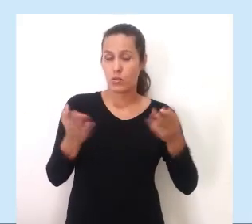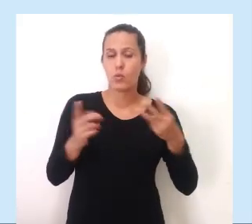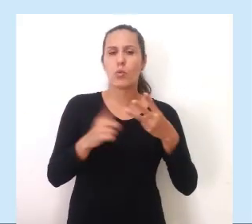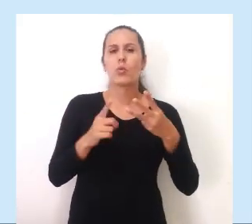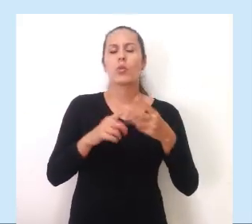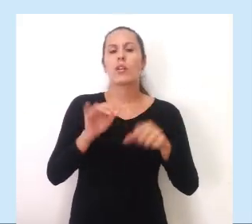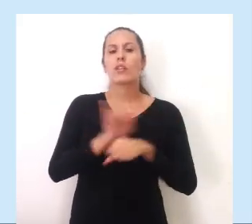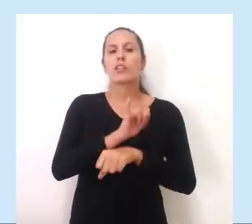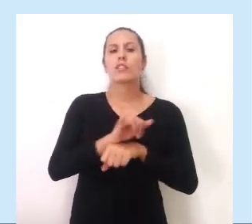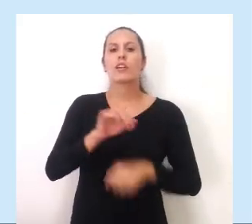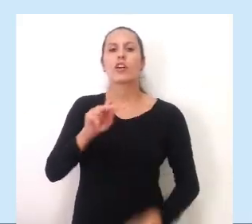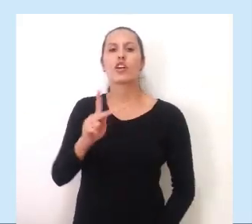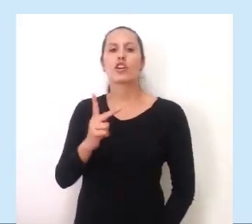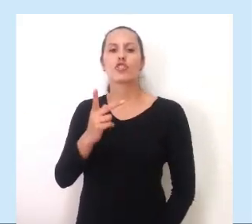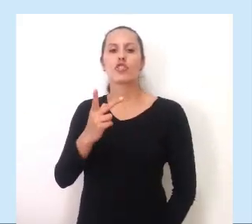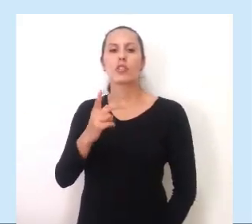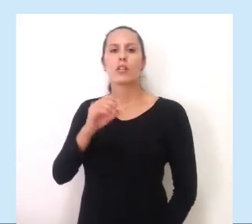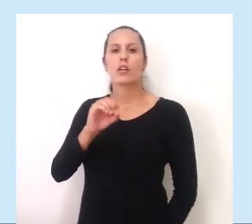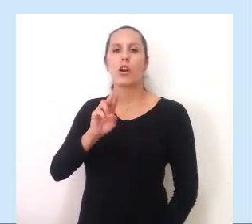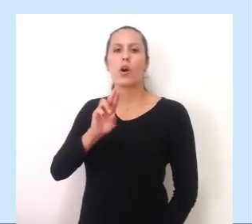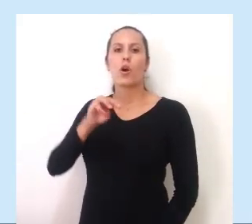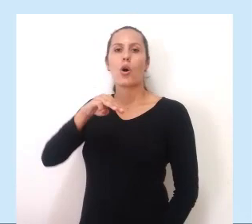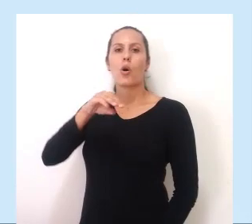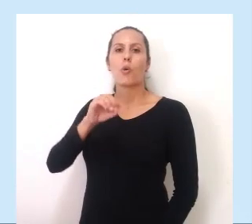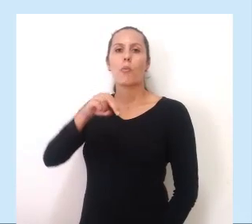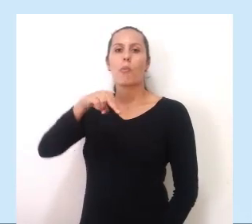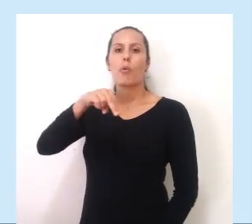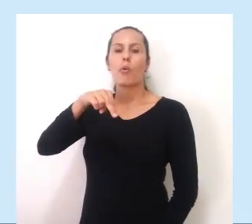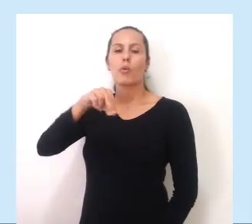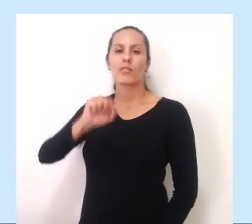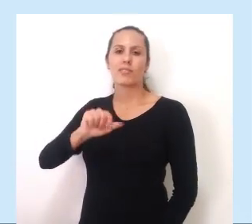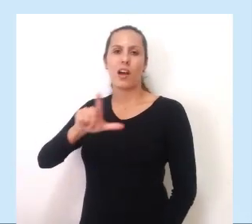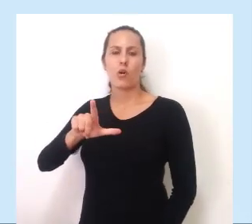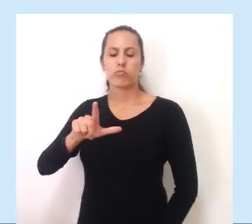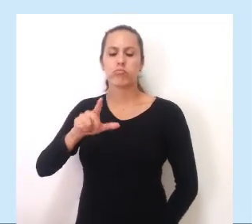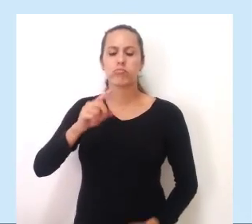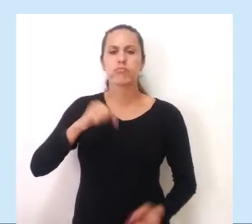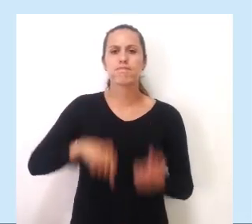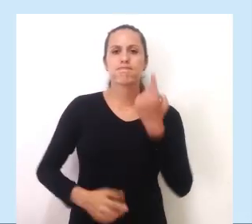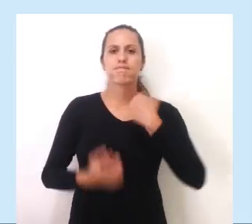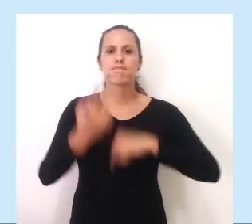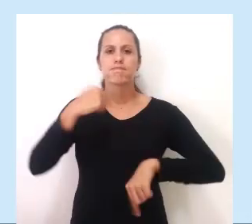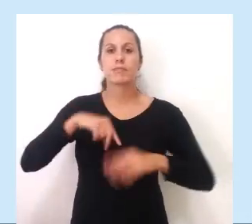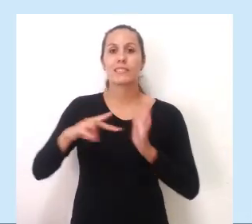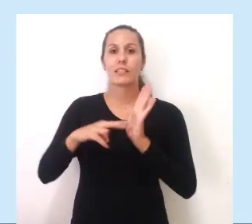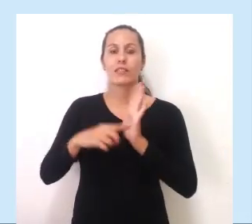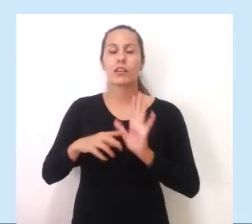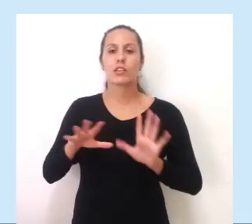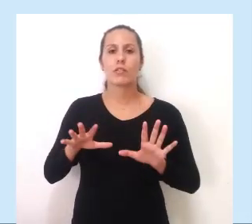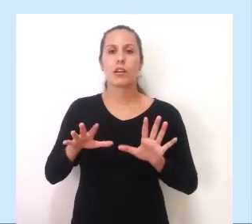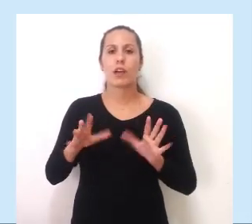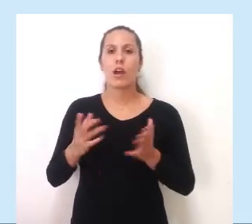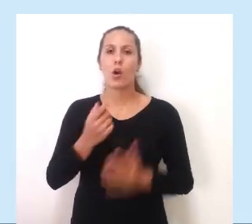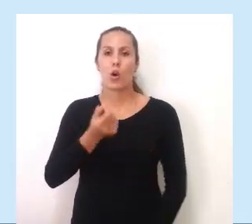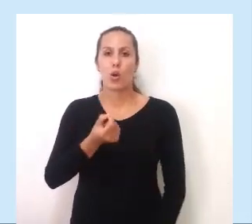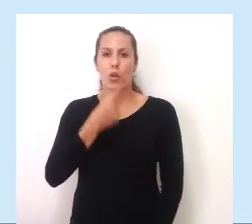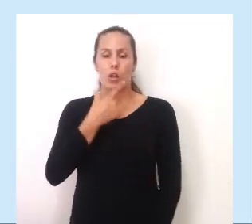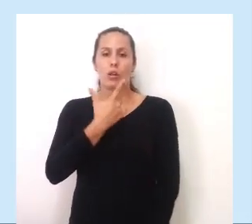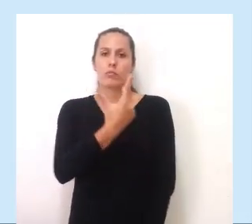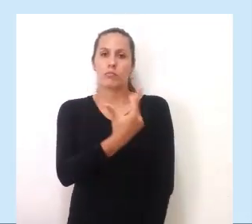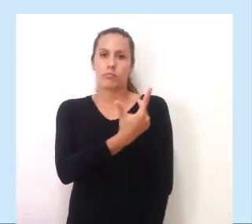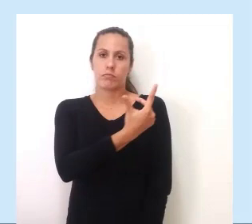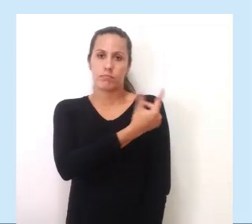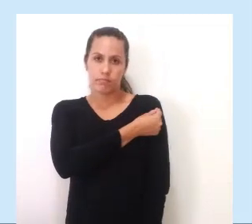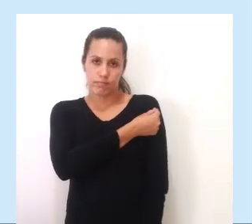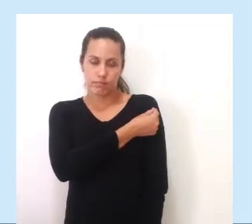outra classificação, que são os métodos hormonais. Quando a gente fala de método hormonal, significa que a